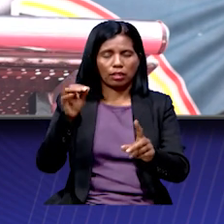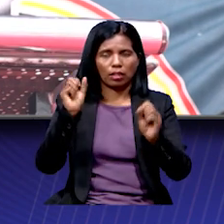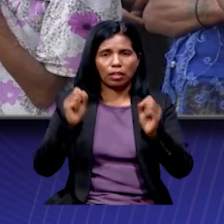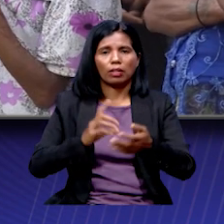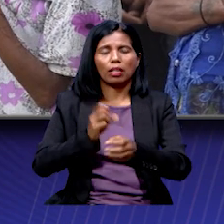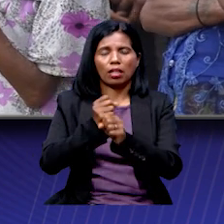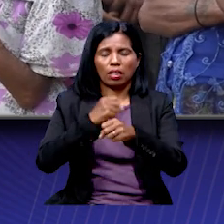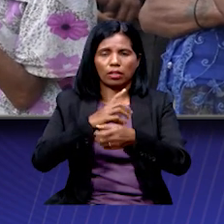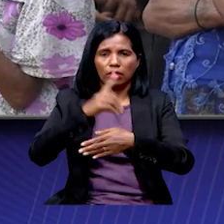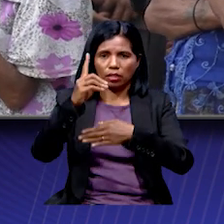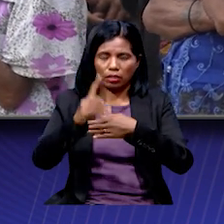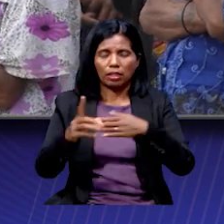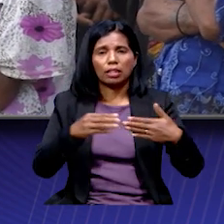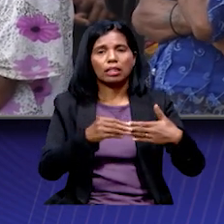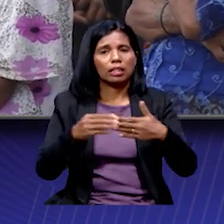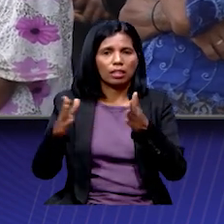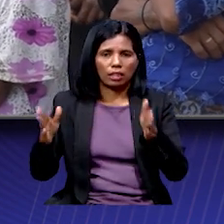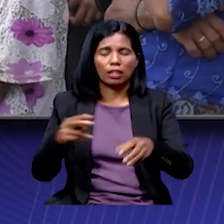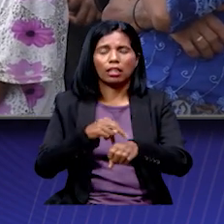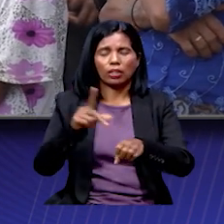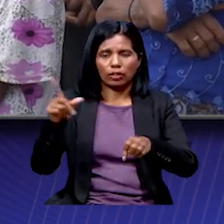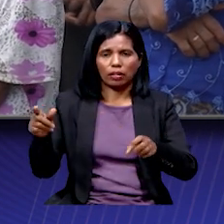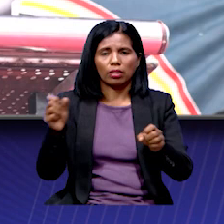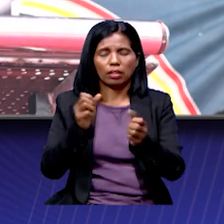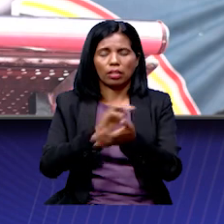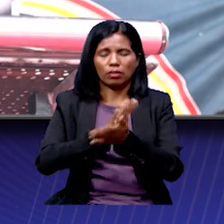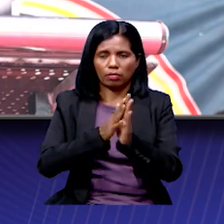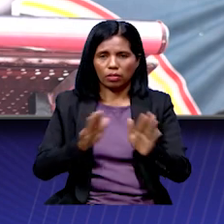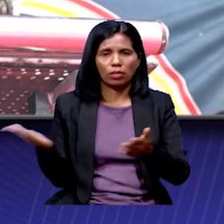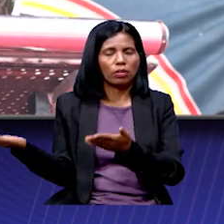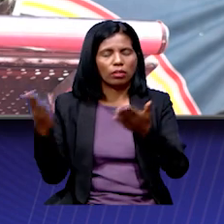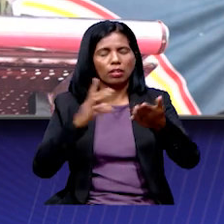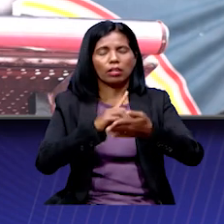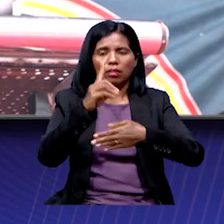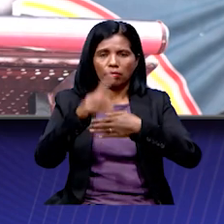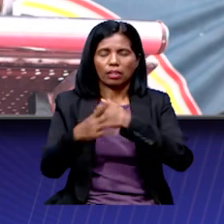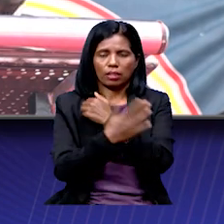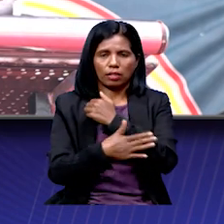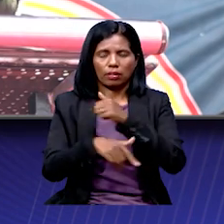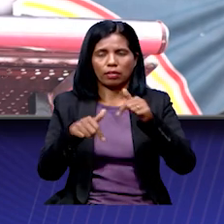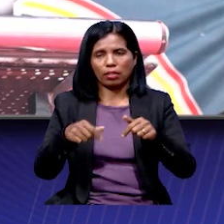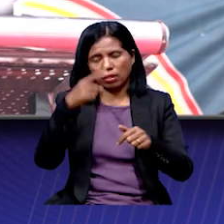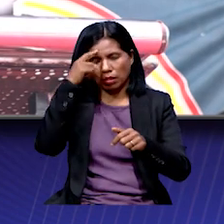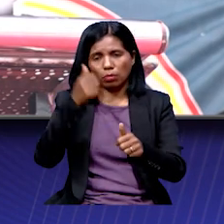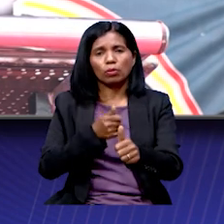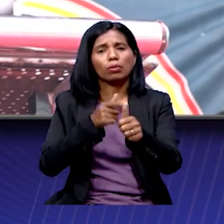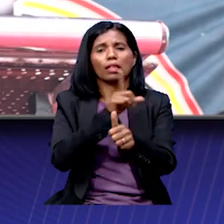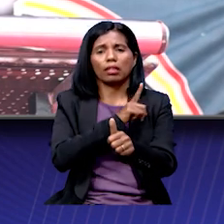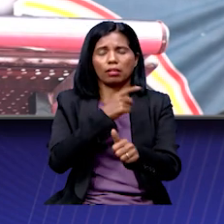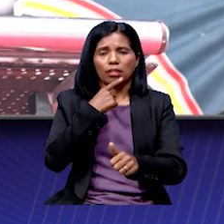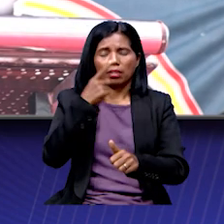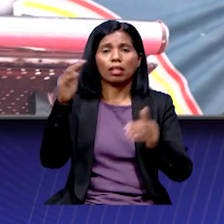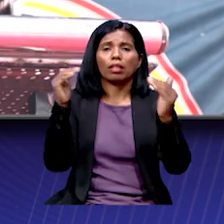diálogo o líder nacional rodi cria estabilidade no lori desenvolvimento e Harailaran. Tamba tuir Leriana Timor,